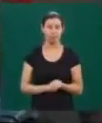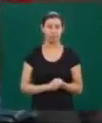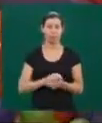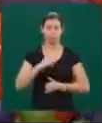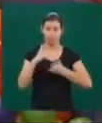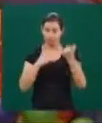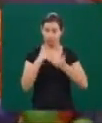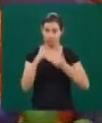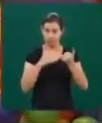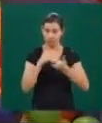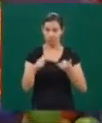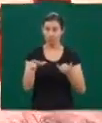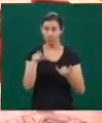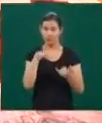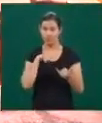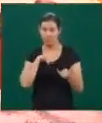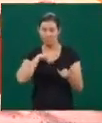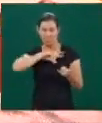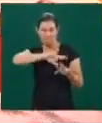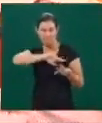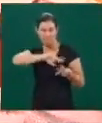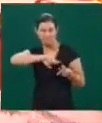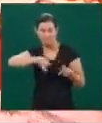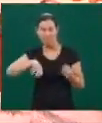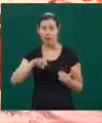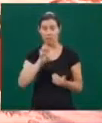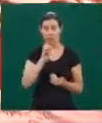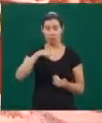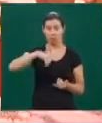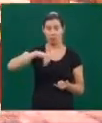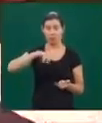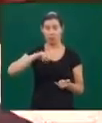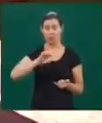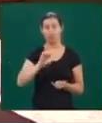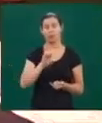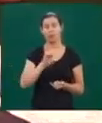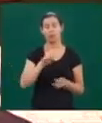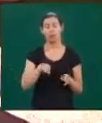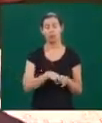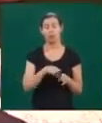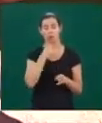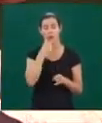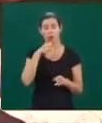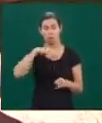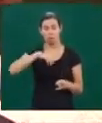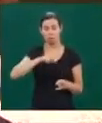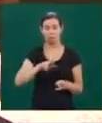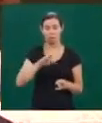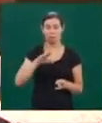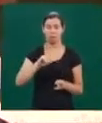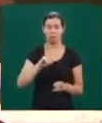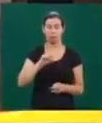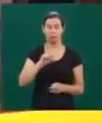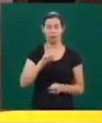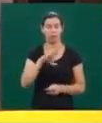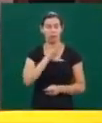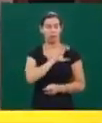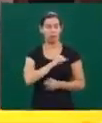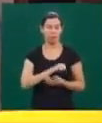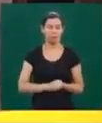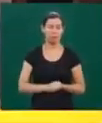para as crianças não faltam. A Emily e o Marcos adoraram. O que você mais gostou aqui hoje? De colorir. O que você